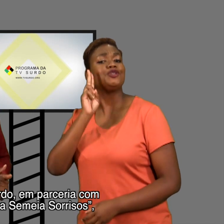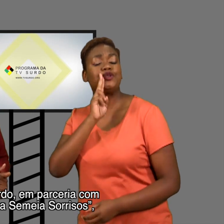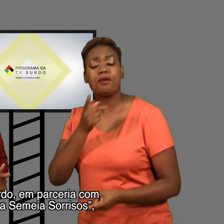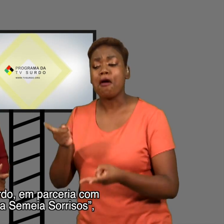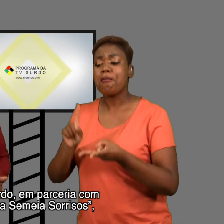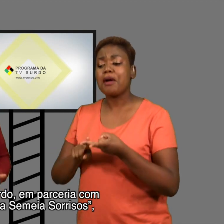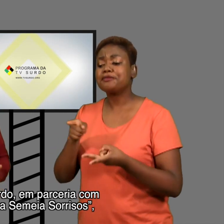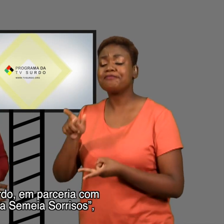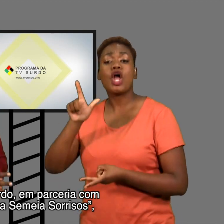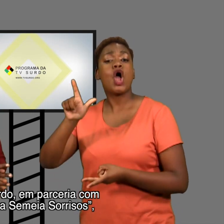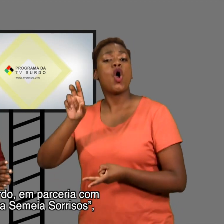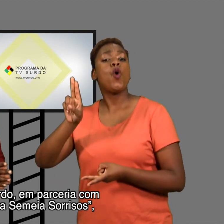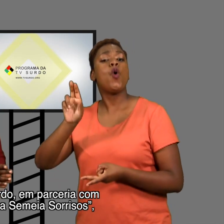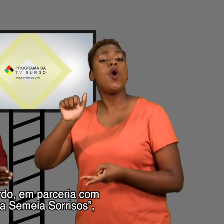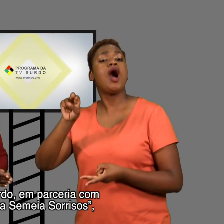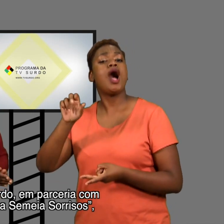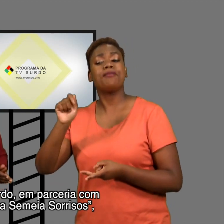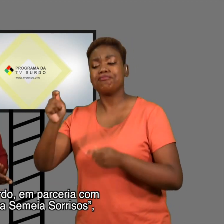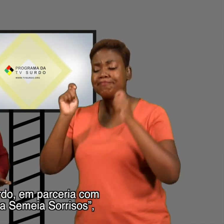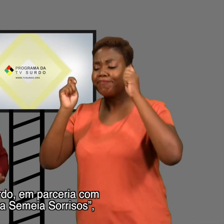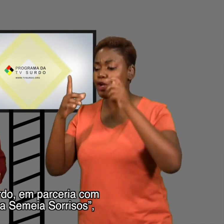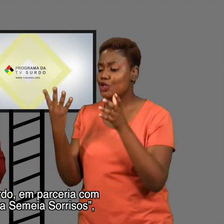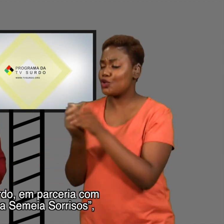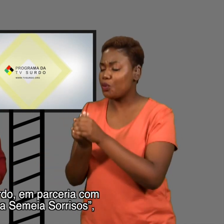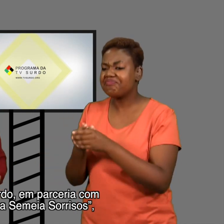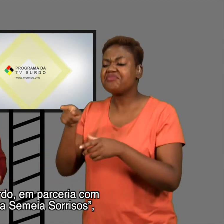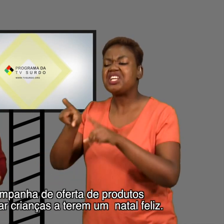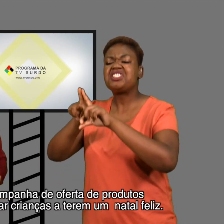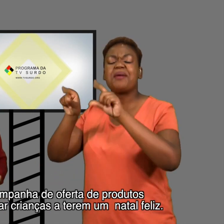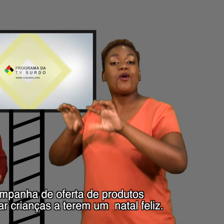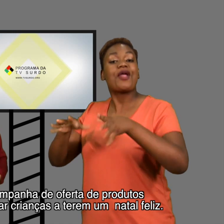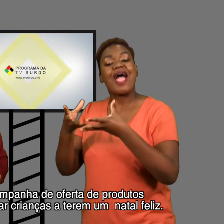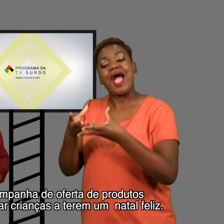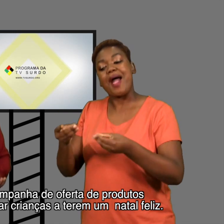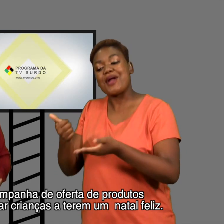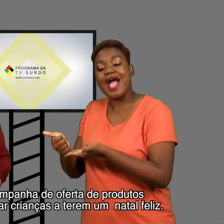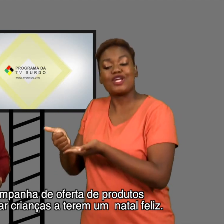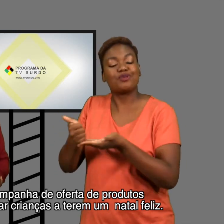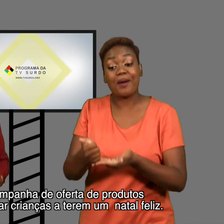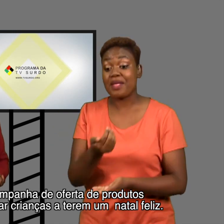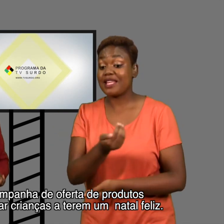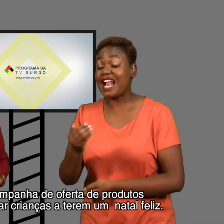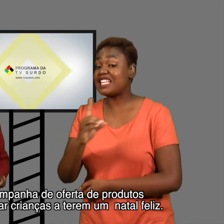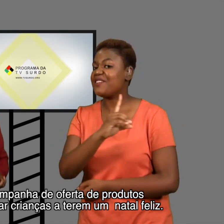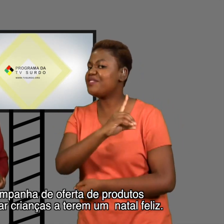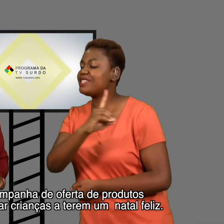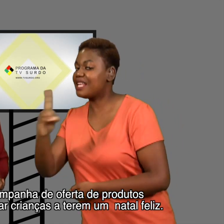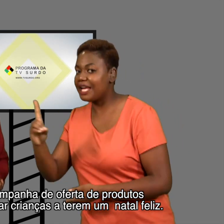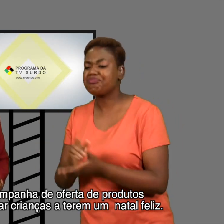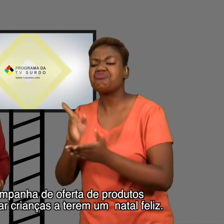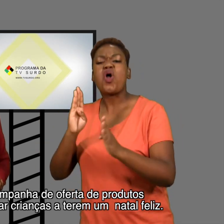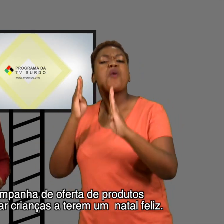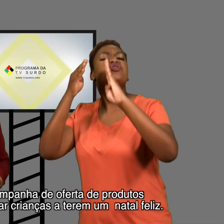A TV Surdo, em parceria com a Luana Semeia Sorrisos, organizou uma campanha de oferta de produtos